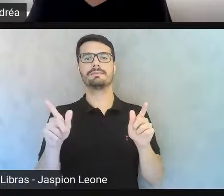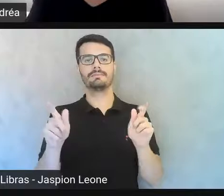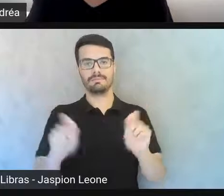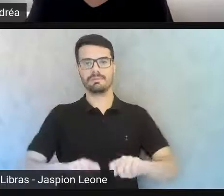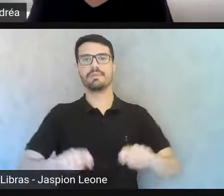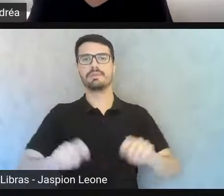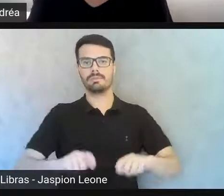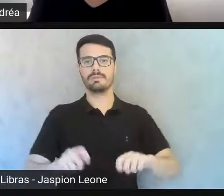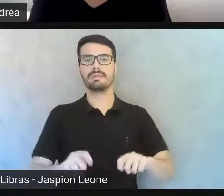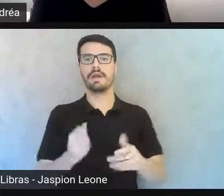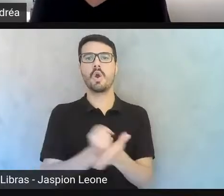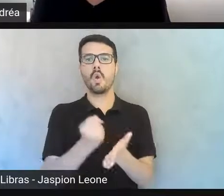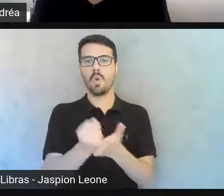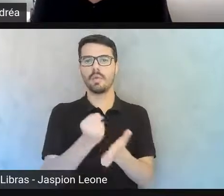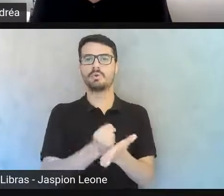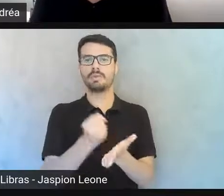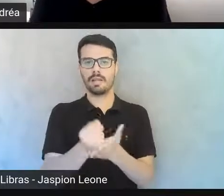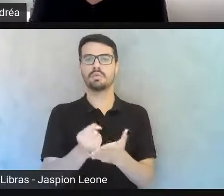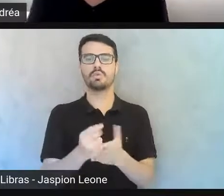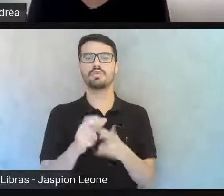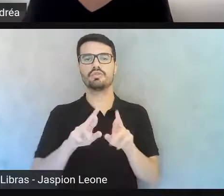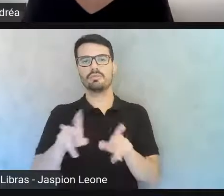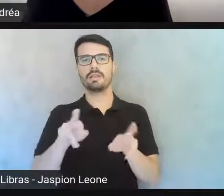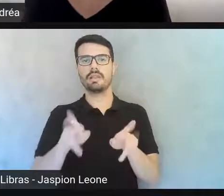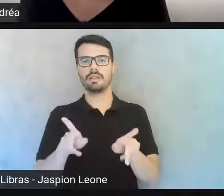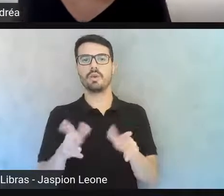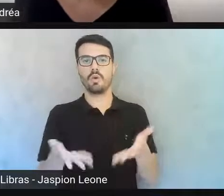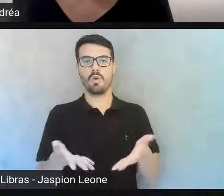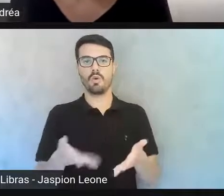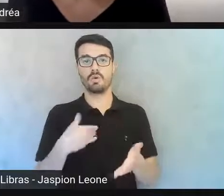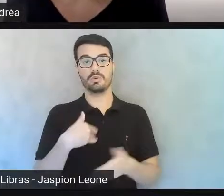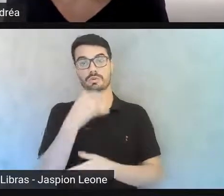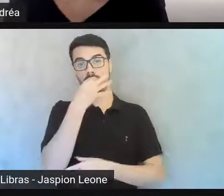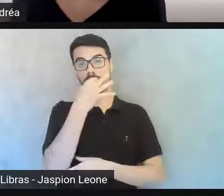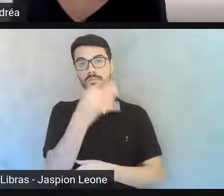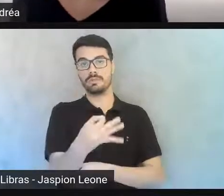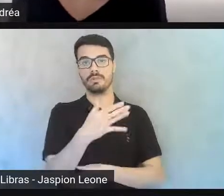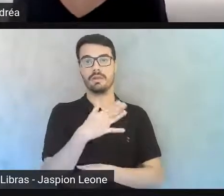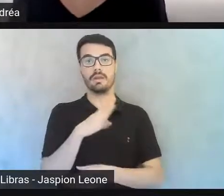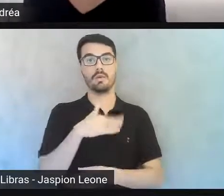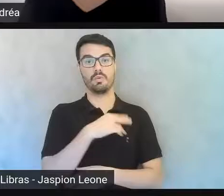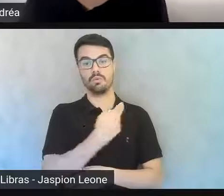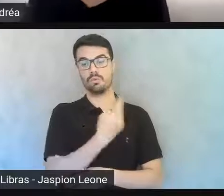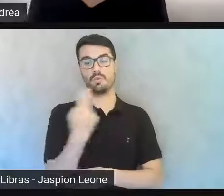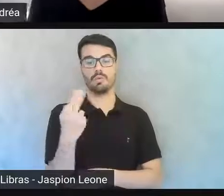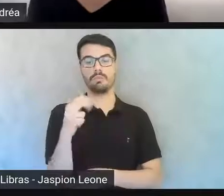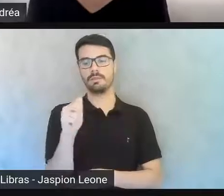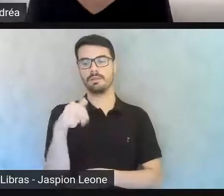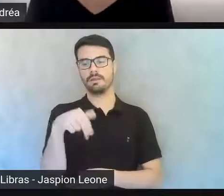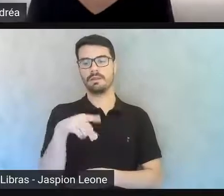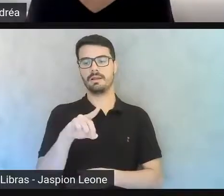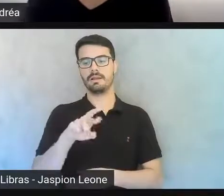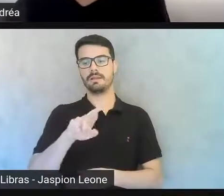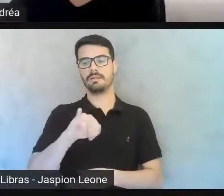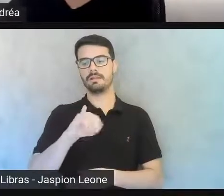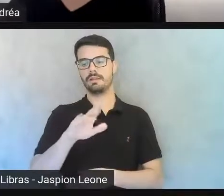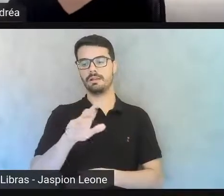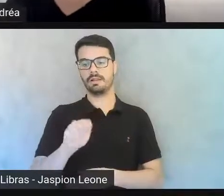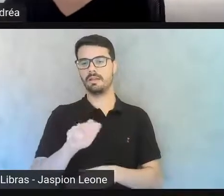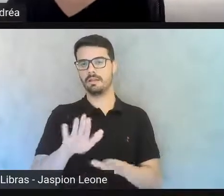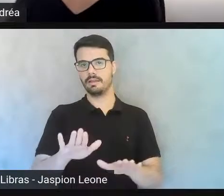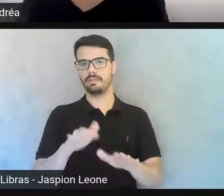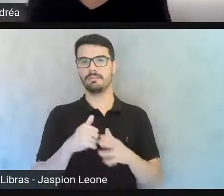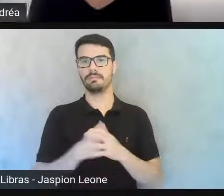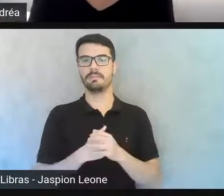arranjo diferenciado hoje. Vou dizer minha opinião como André agora, tá? André, pronto. Vou me deslocar